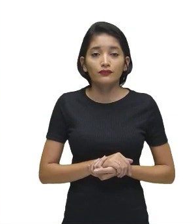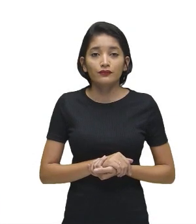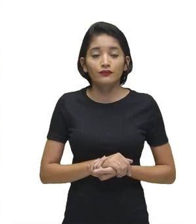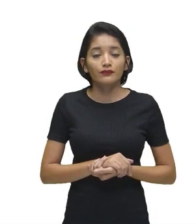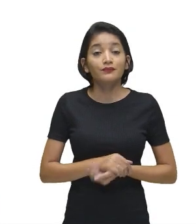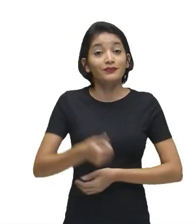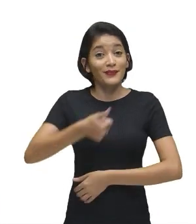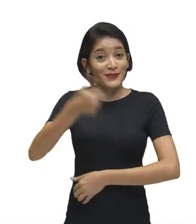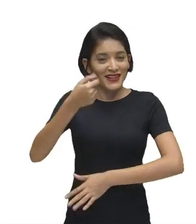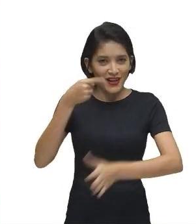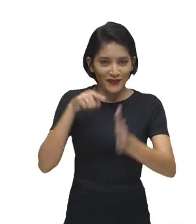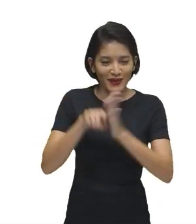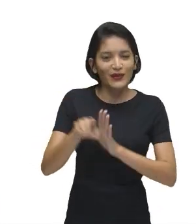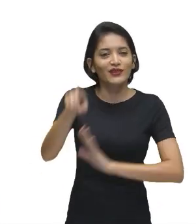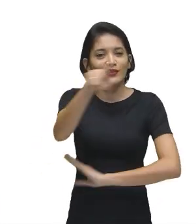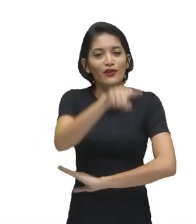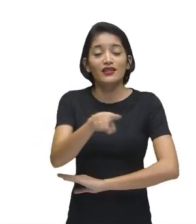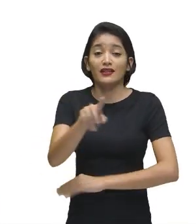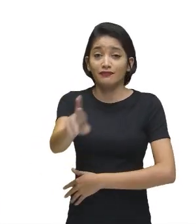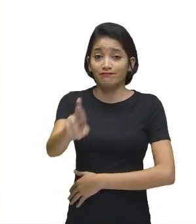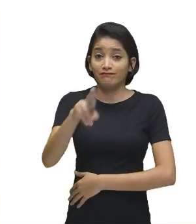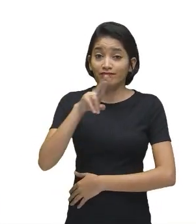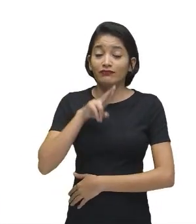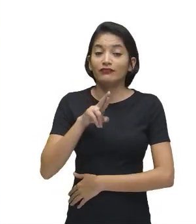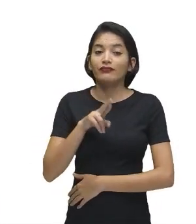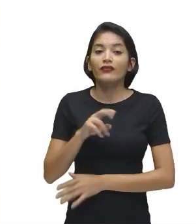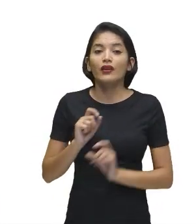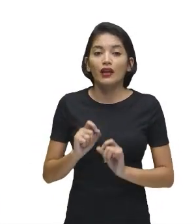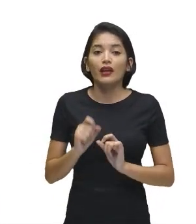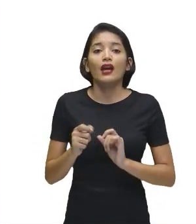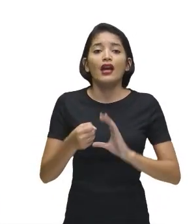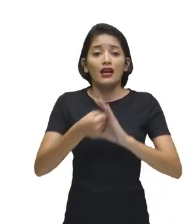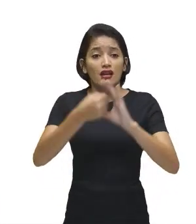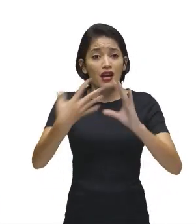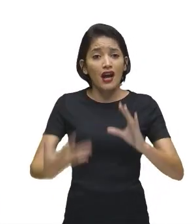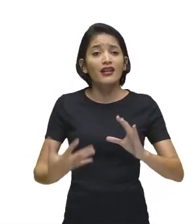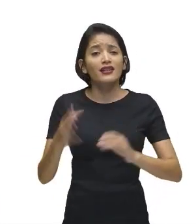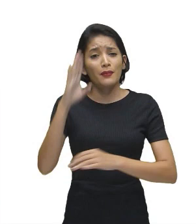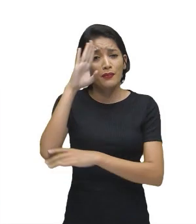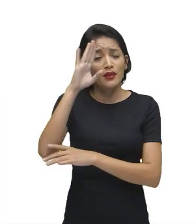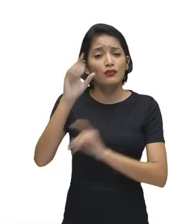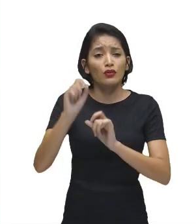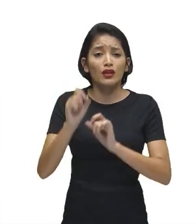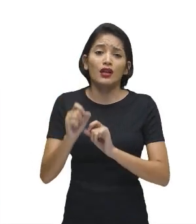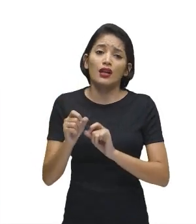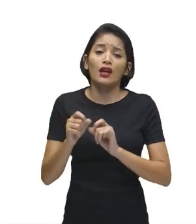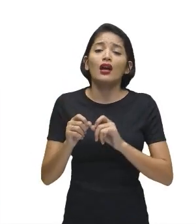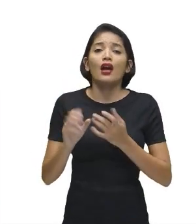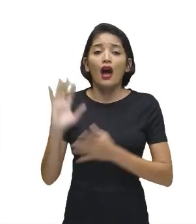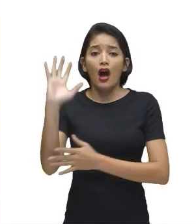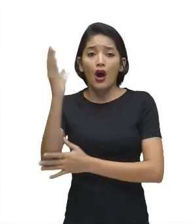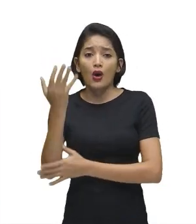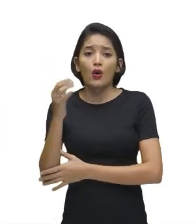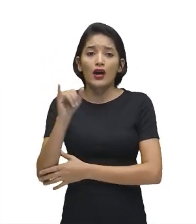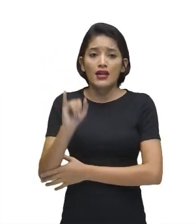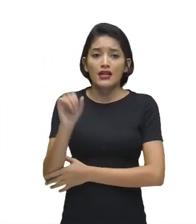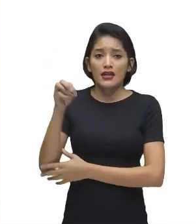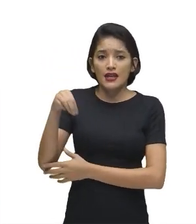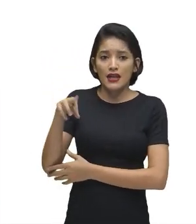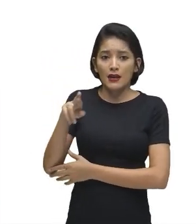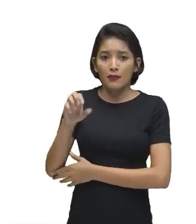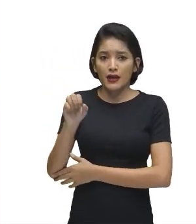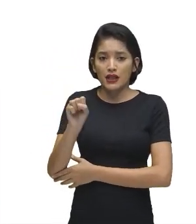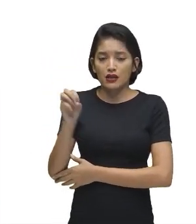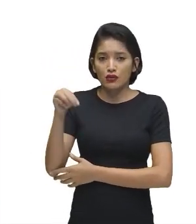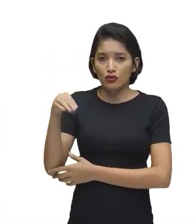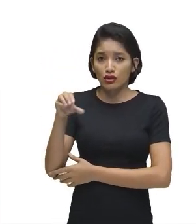Então, a questão 1, vocês vão responder. Quais as principais características do movimento impressionista?